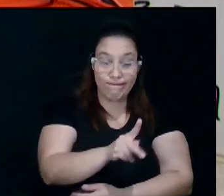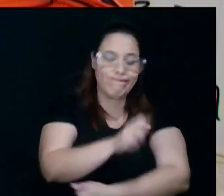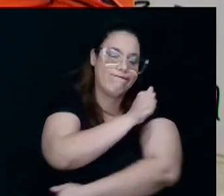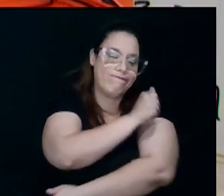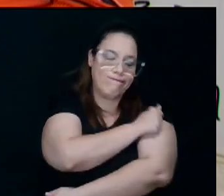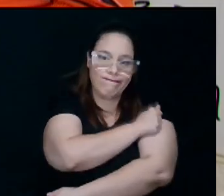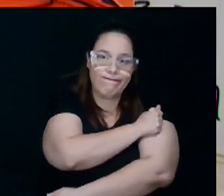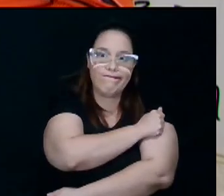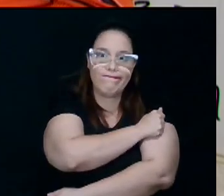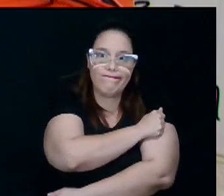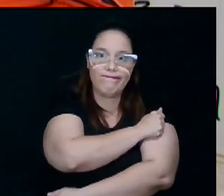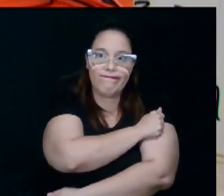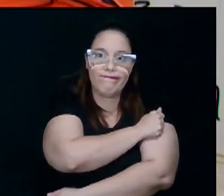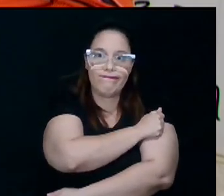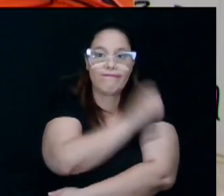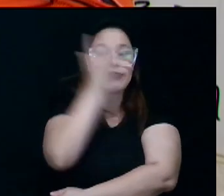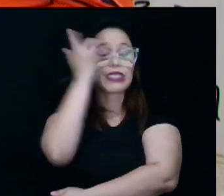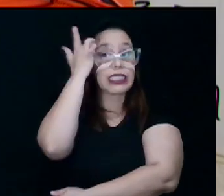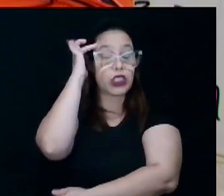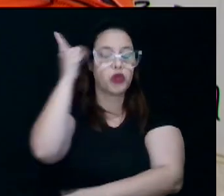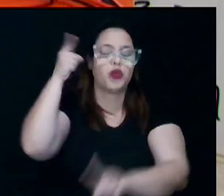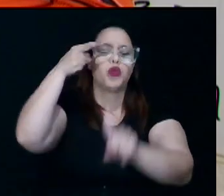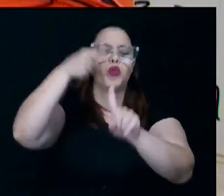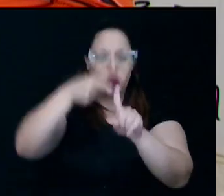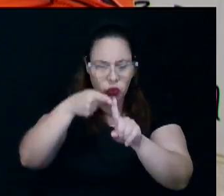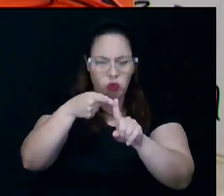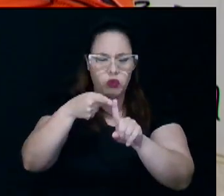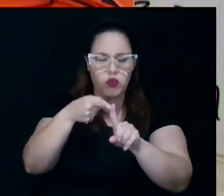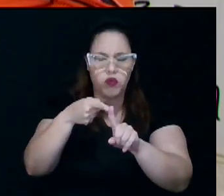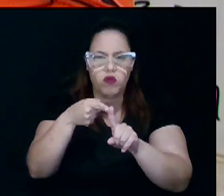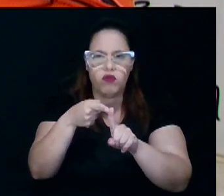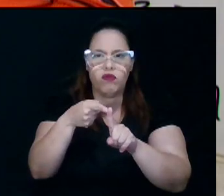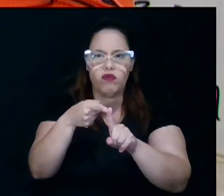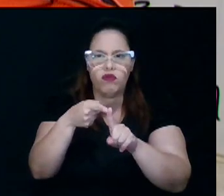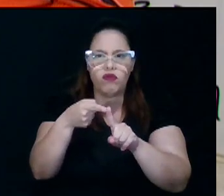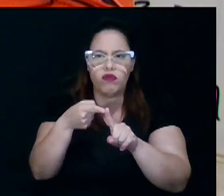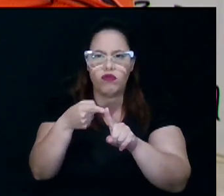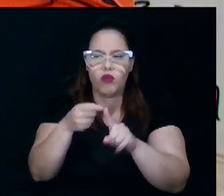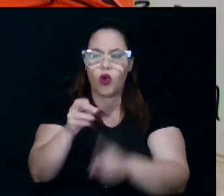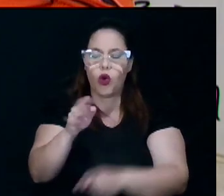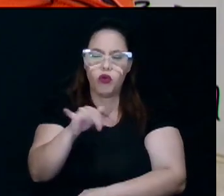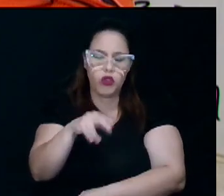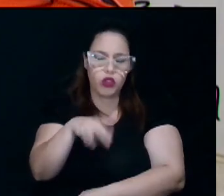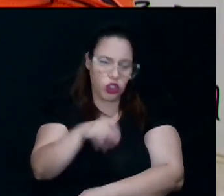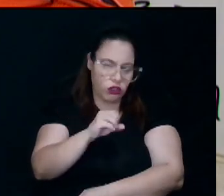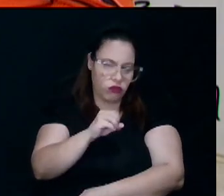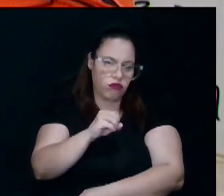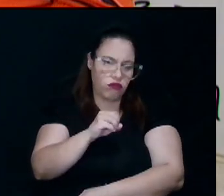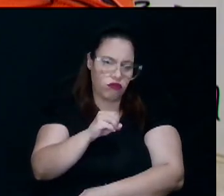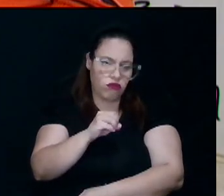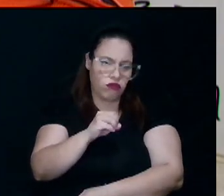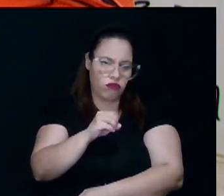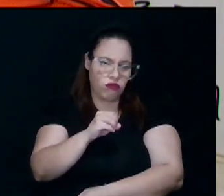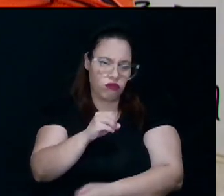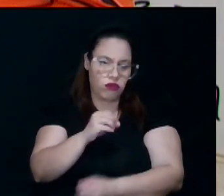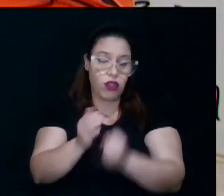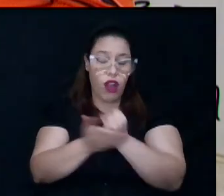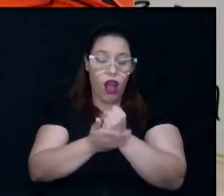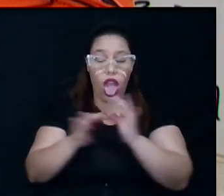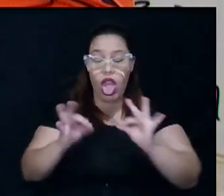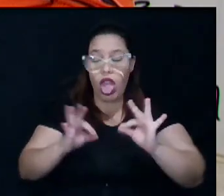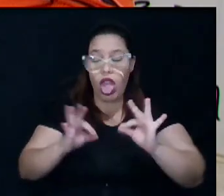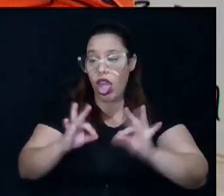o propósito e fazer as relações com o seu cotidiano. Então, desde algo muito simples,